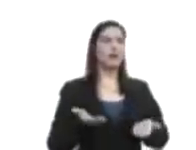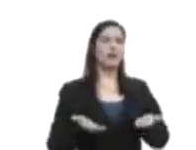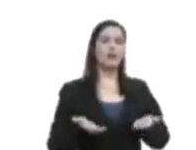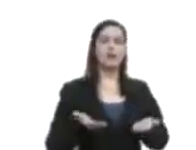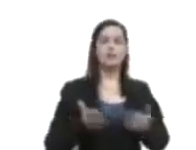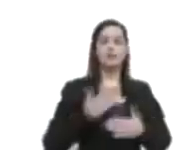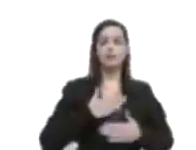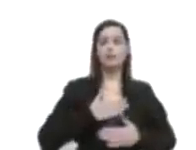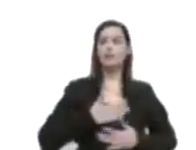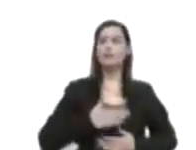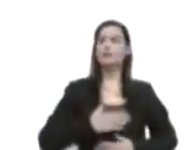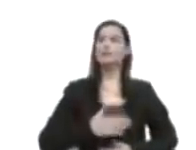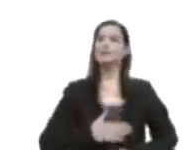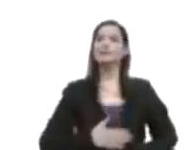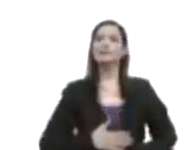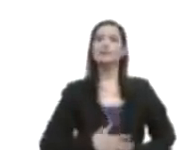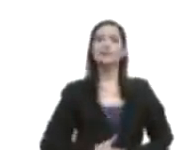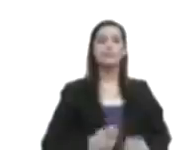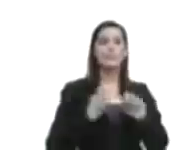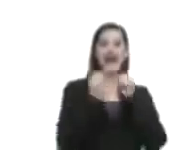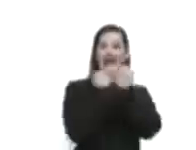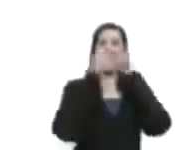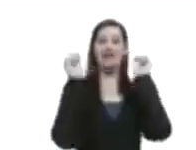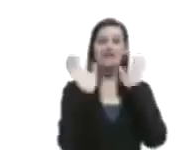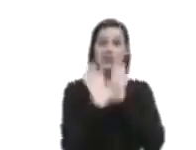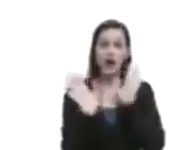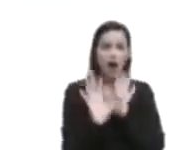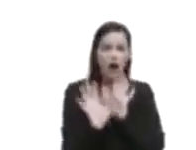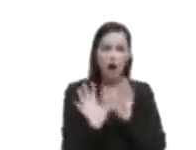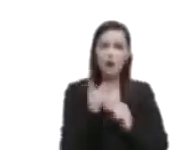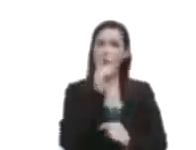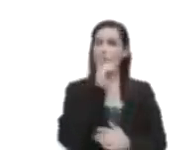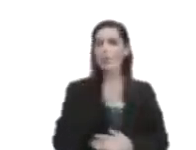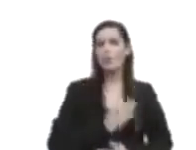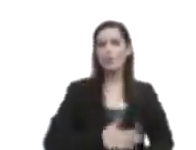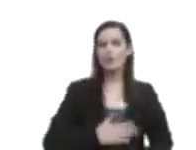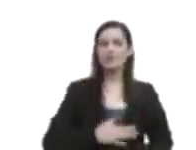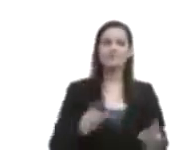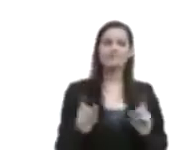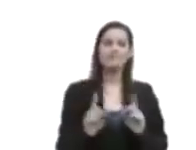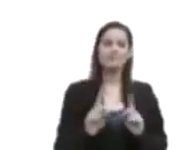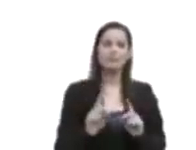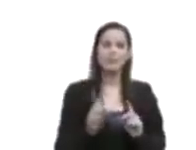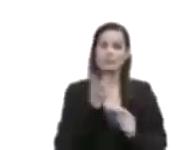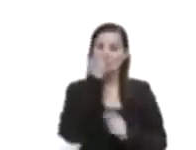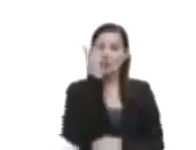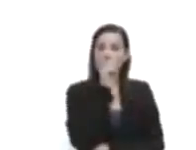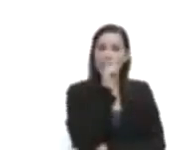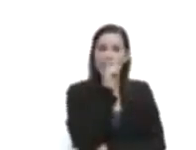eu disse, não estamos falando aqui de pessoas expansivas ou introspectivas,